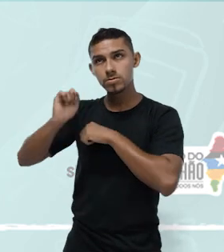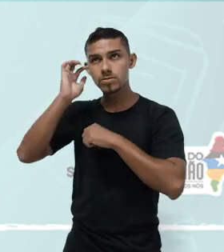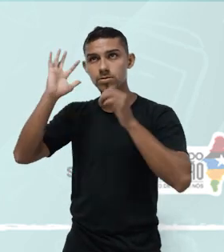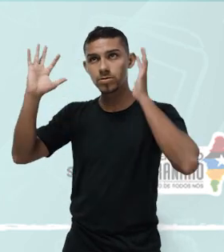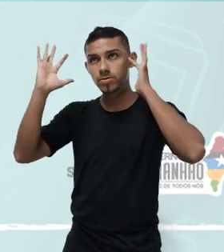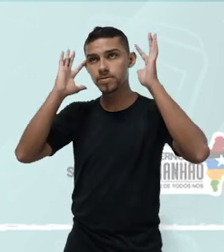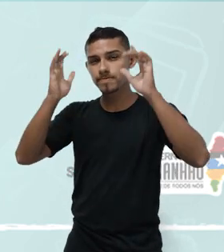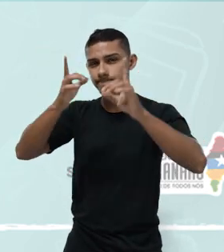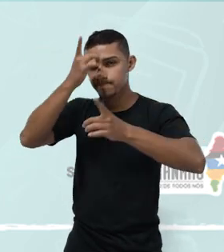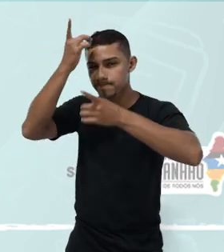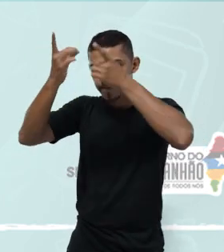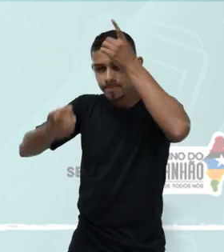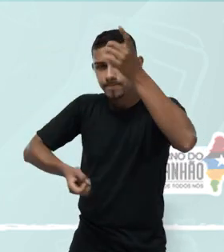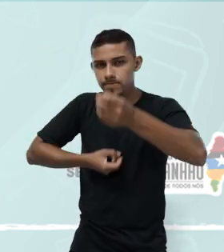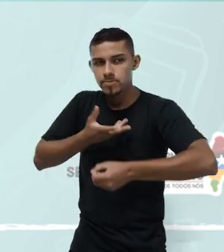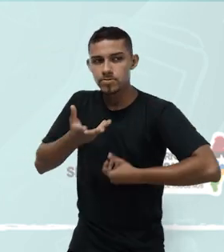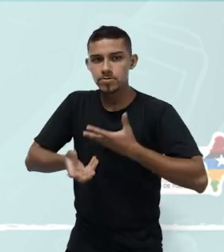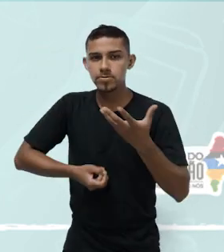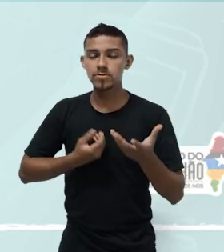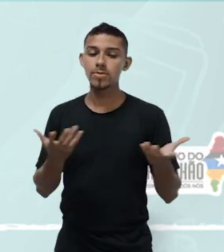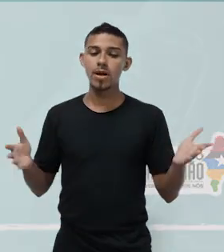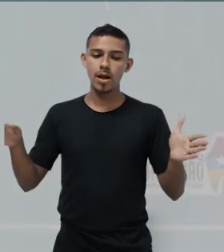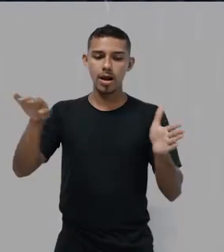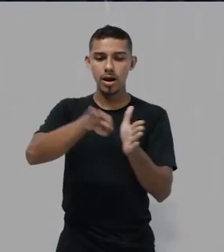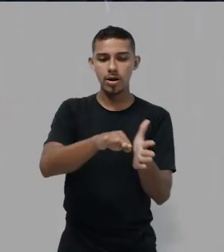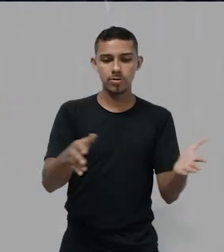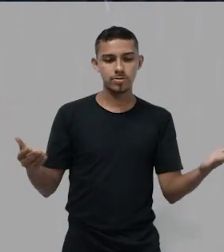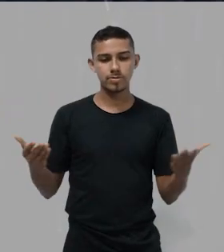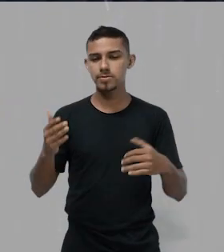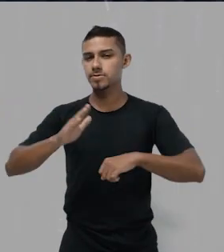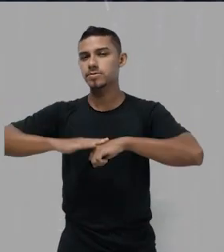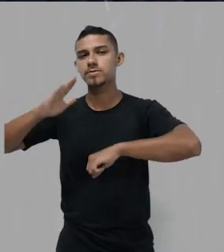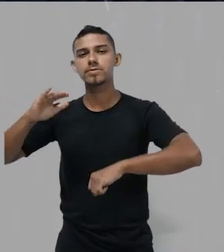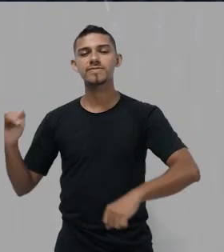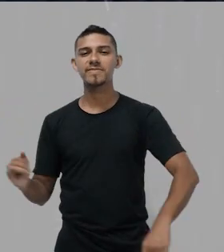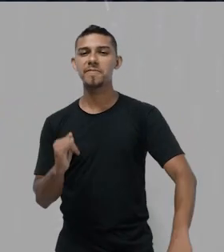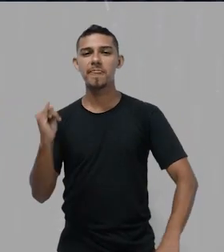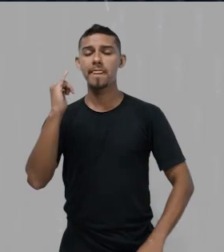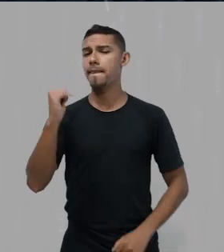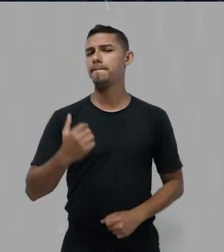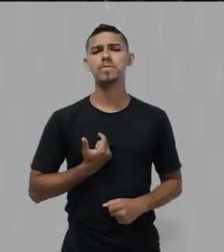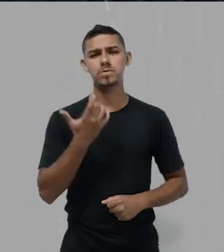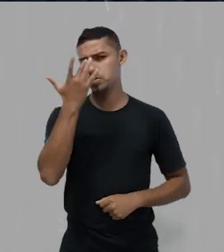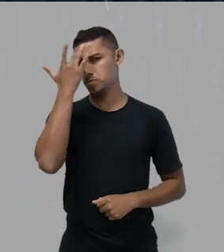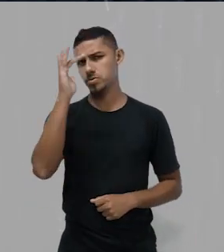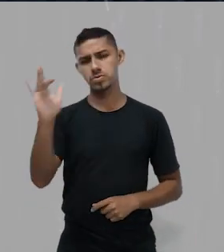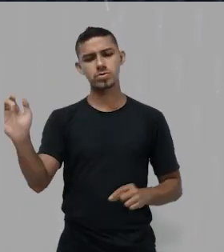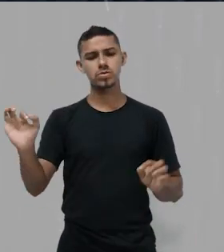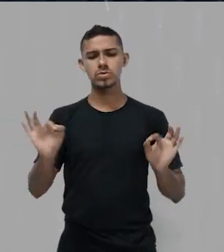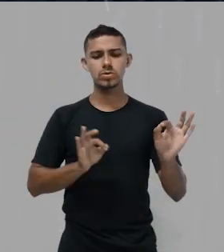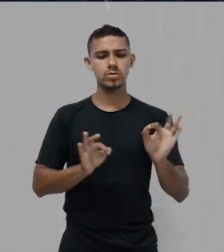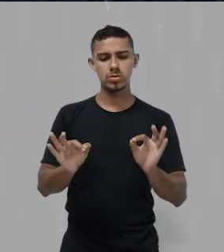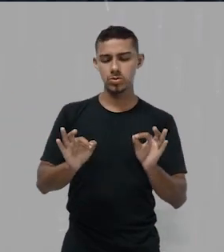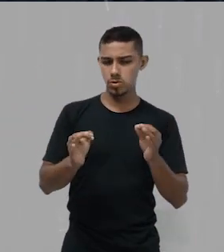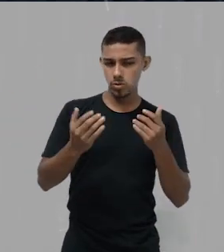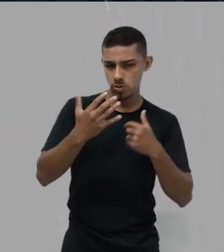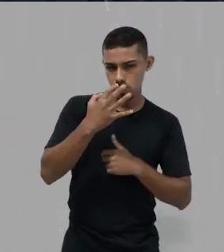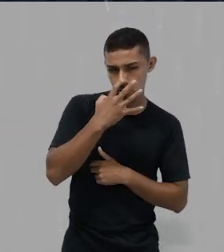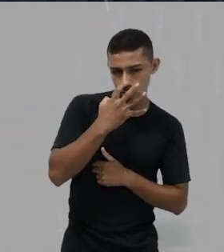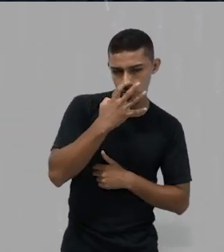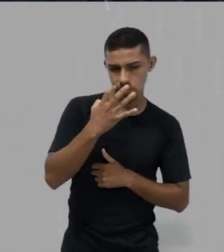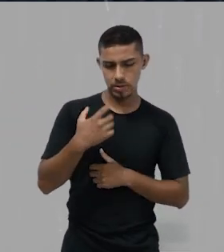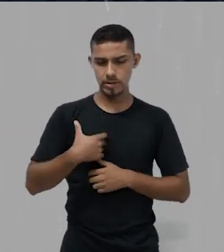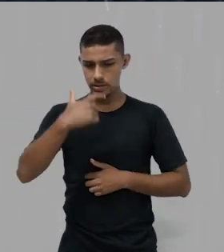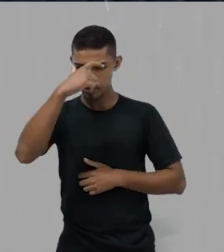expressar ideias. Ah, agora eu cheguei no ponto mais importante. Eu não vou tentar analisar o cubismo sobre a minha